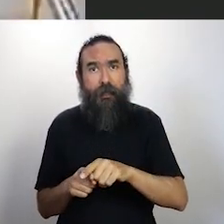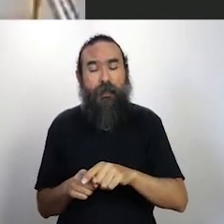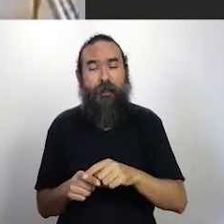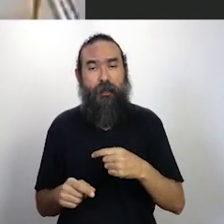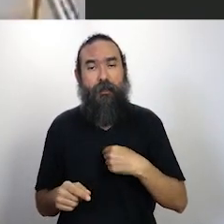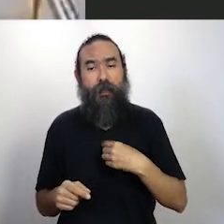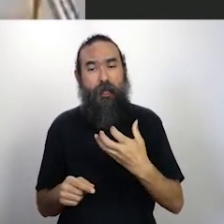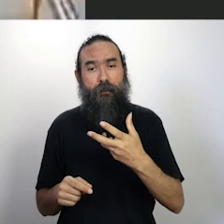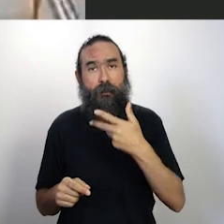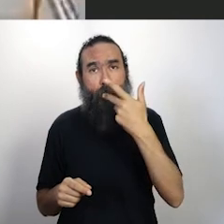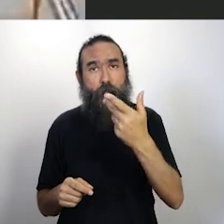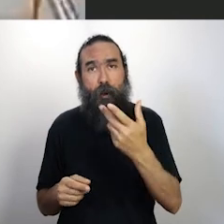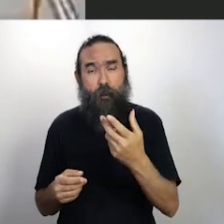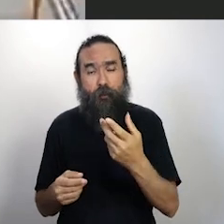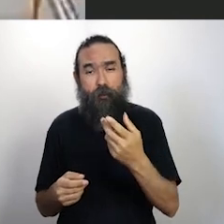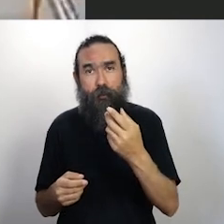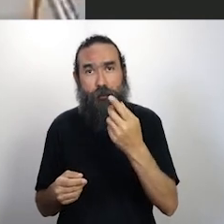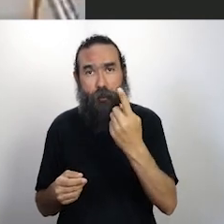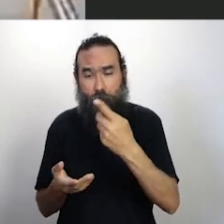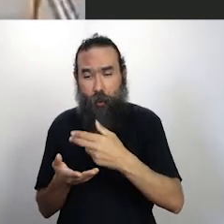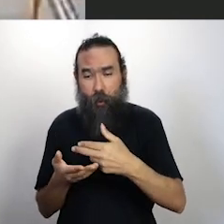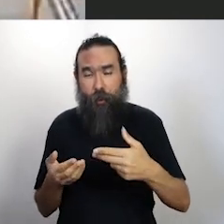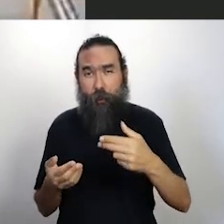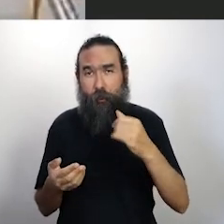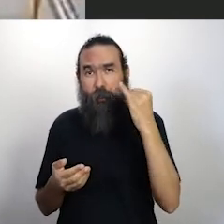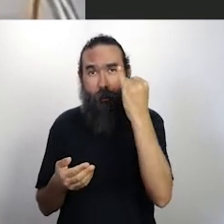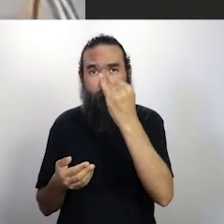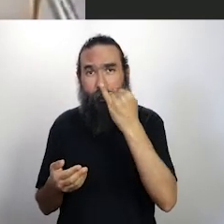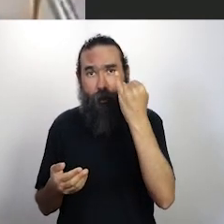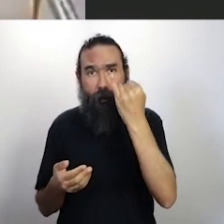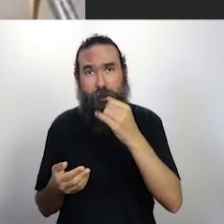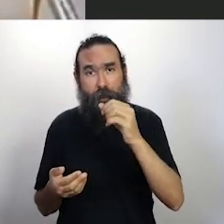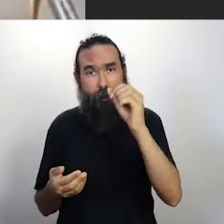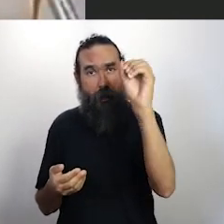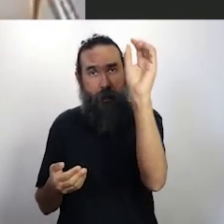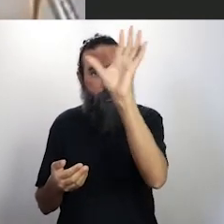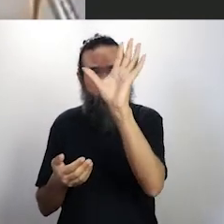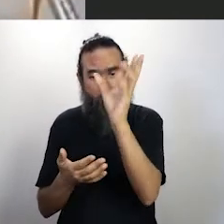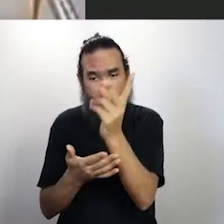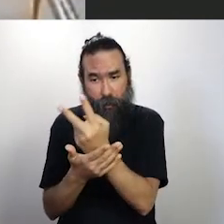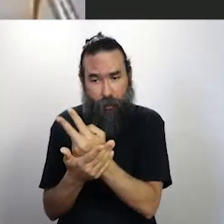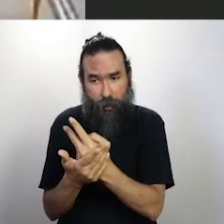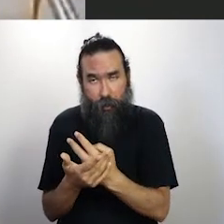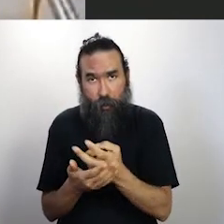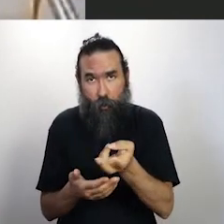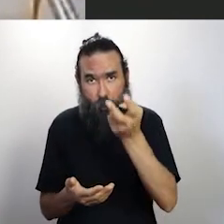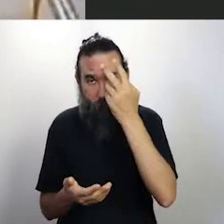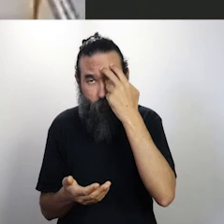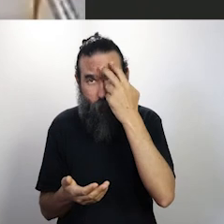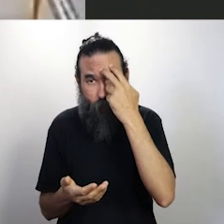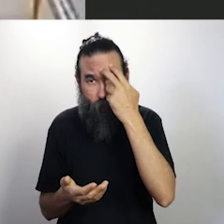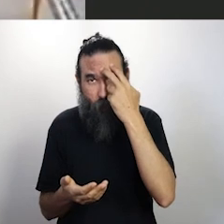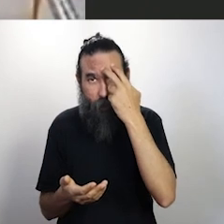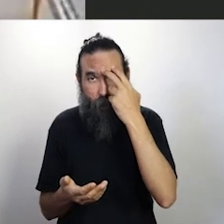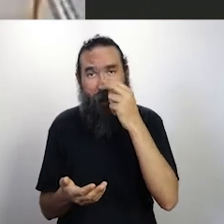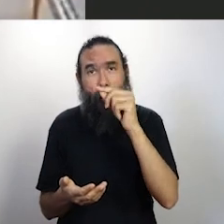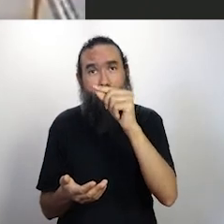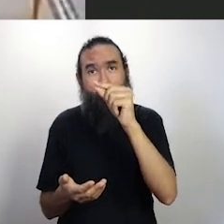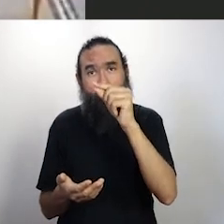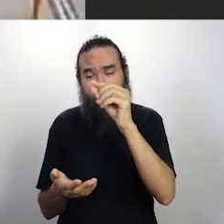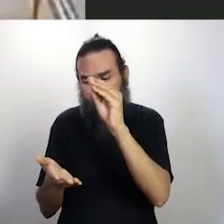fundamental o mapeamento cultural ele é muito mais do que um cadastro ele é uma